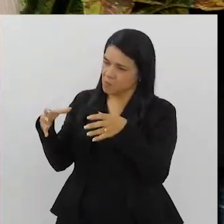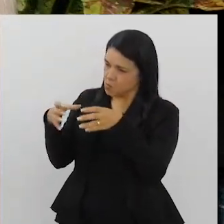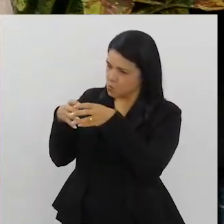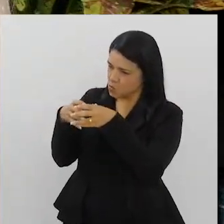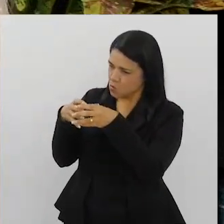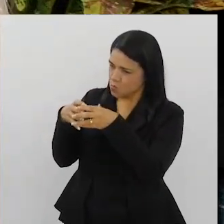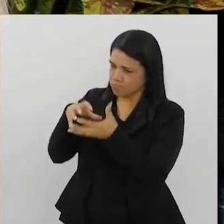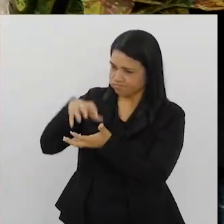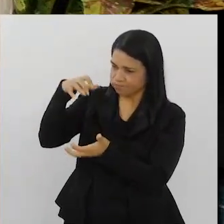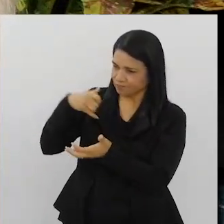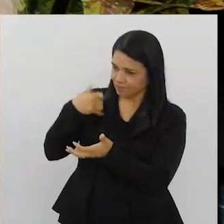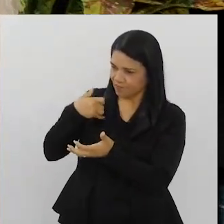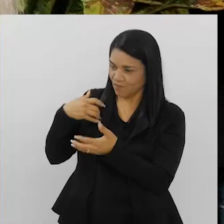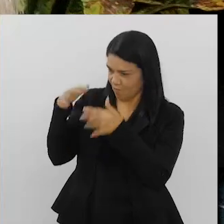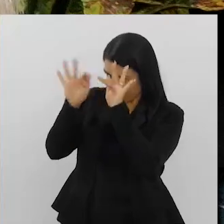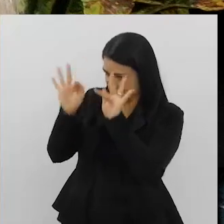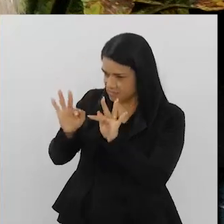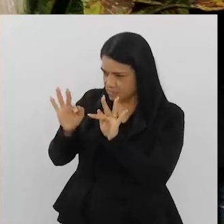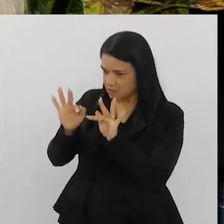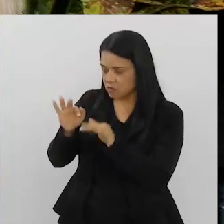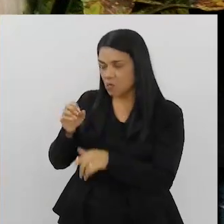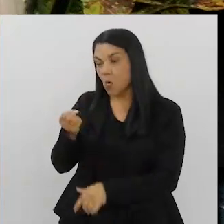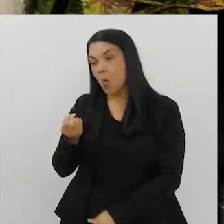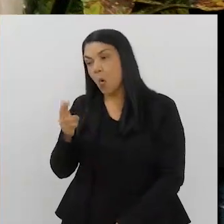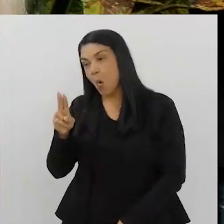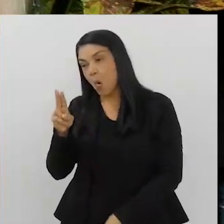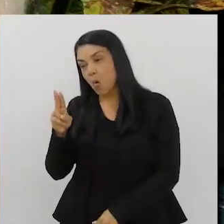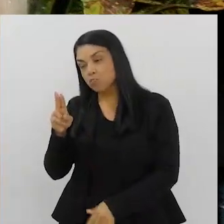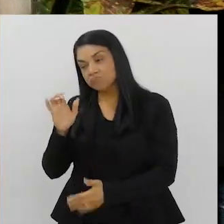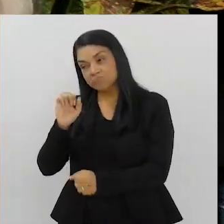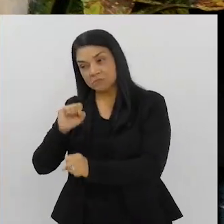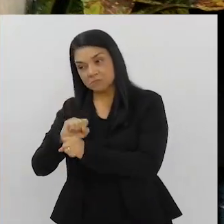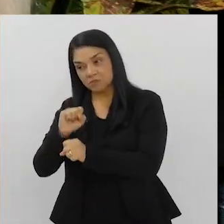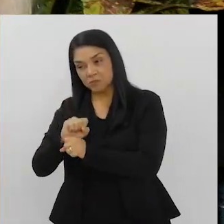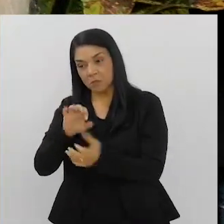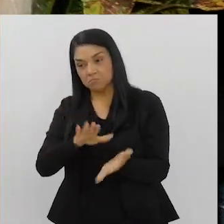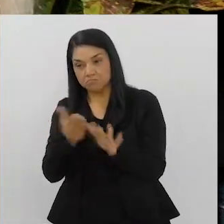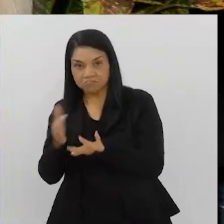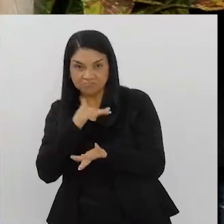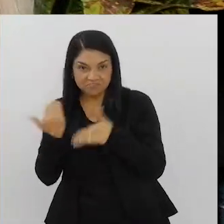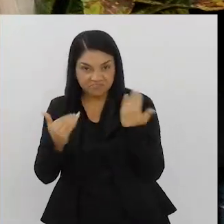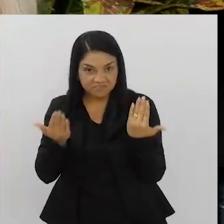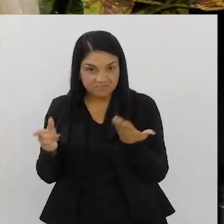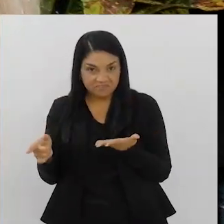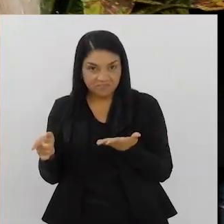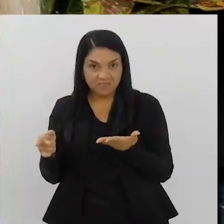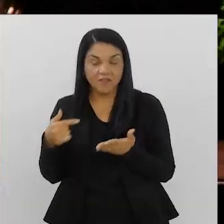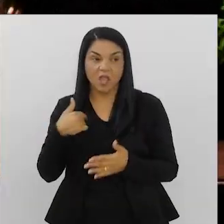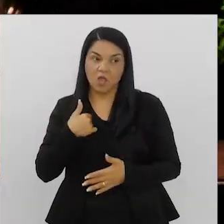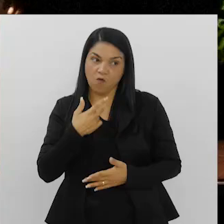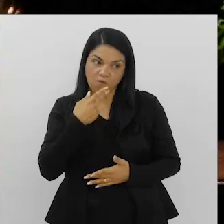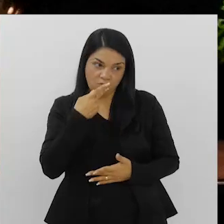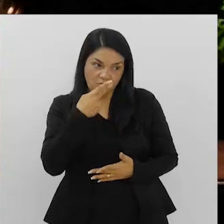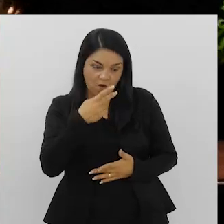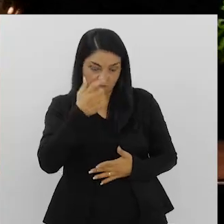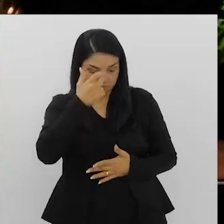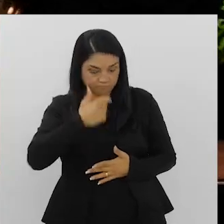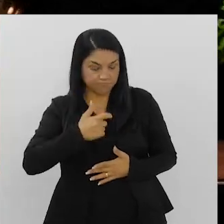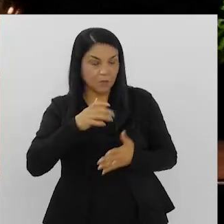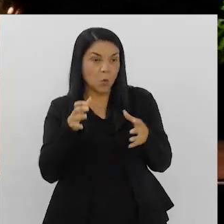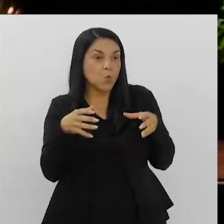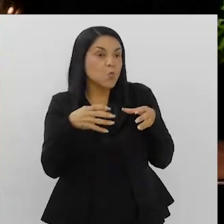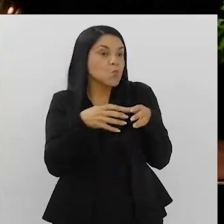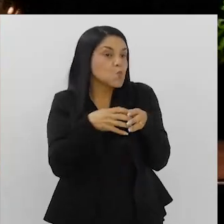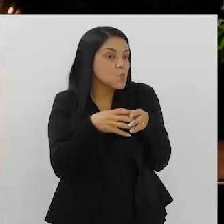você olha assim o grupo, você fala, eles estão felizes ou eles estão ali só esperando chegar a sua hora? Olha, eu posso dizer pelas